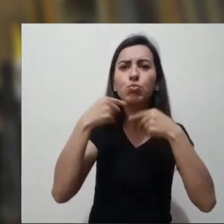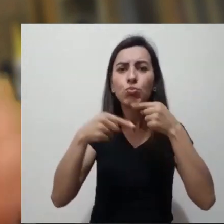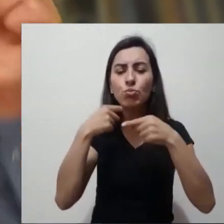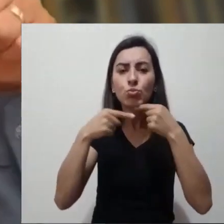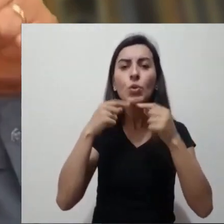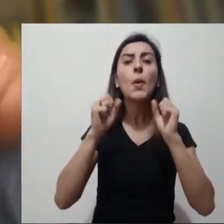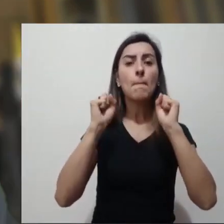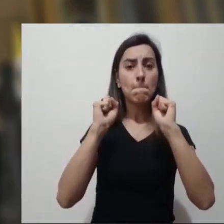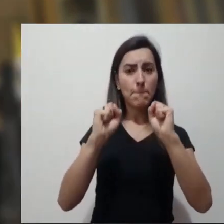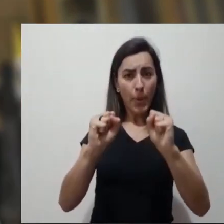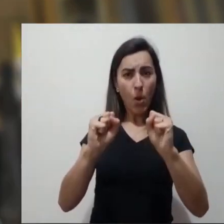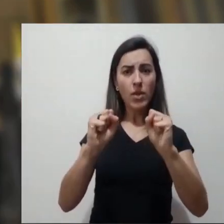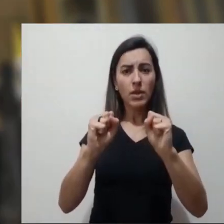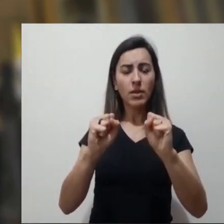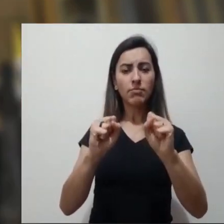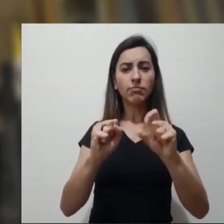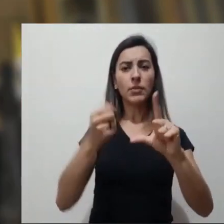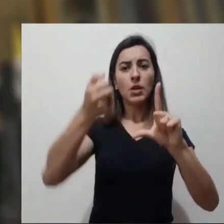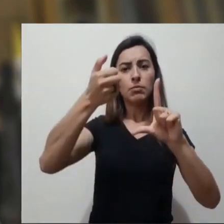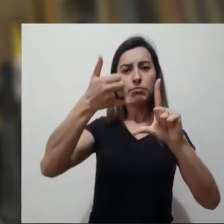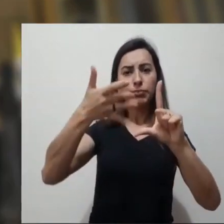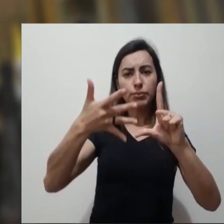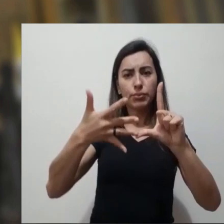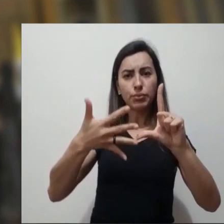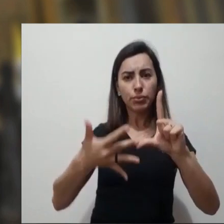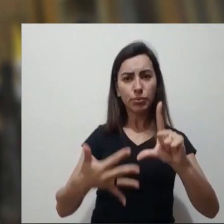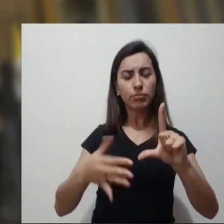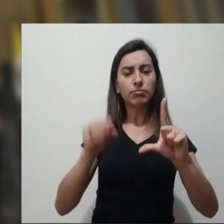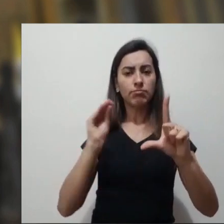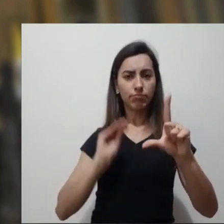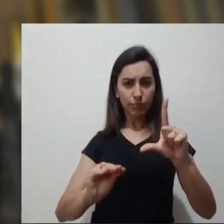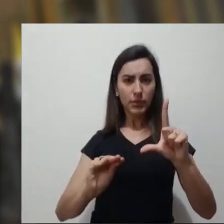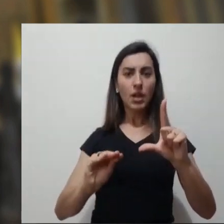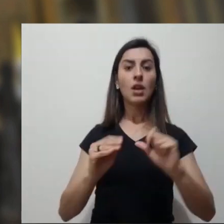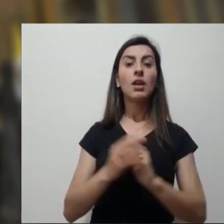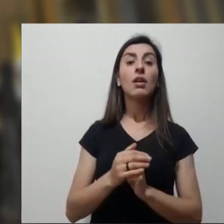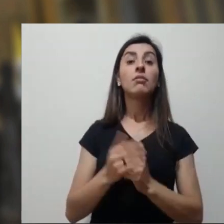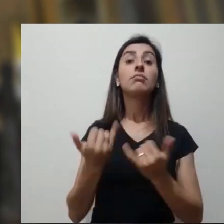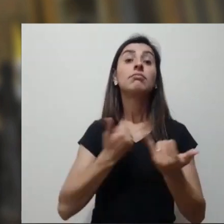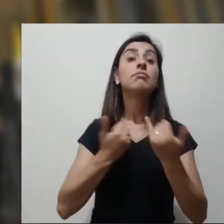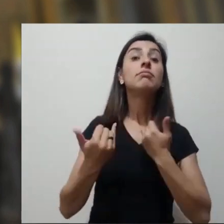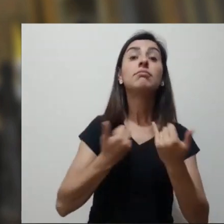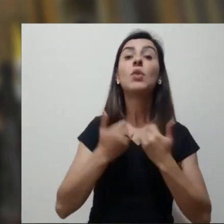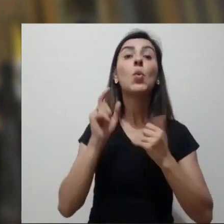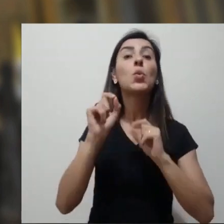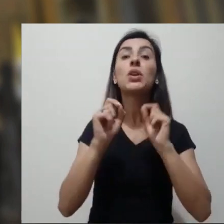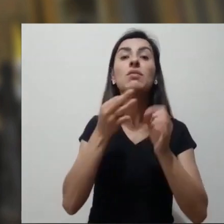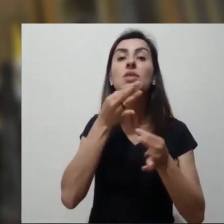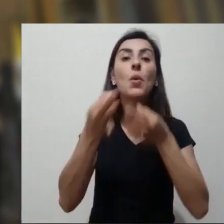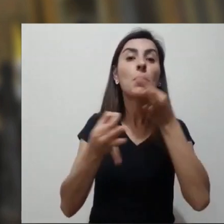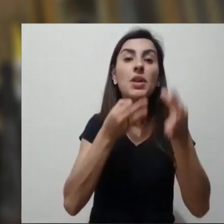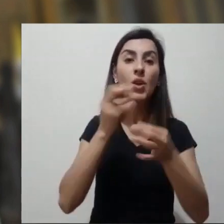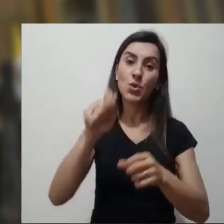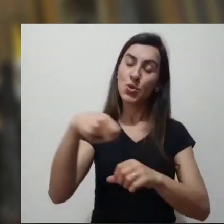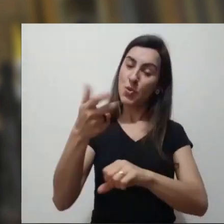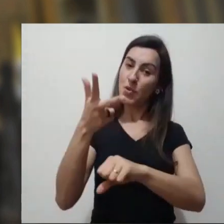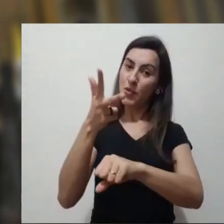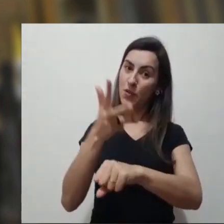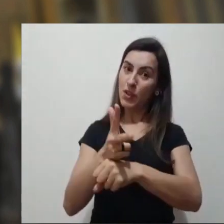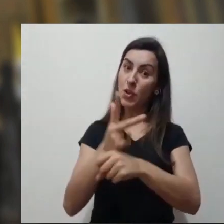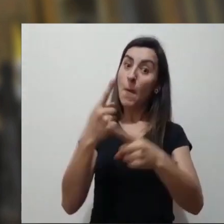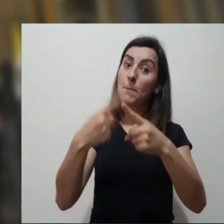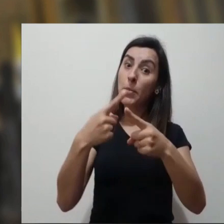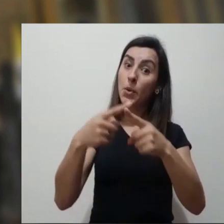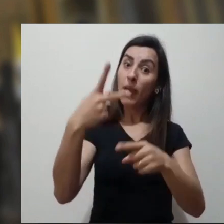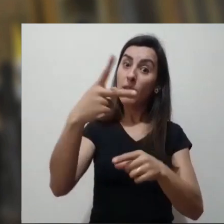próximos vídeos, deixe aqui no comentário. Diga-nos o que você também está achando deste vídeo, porque o